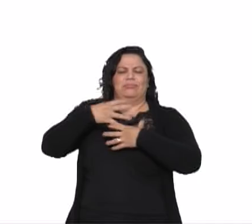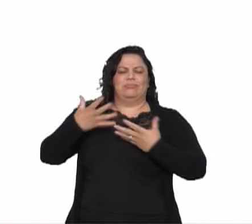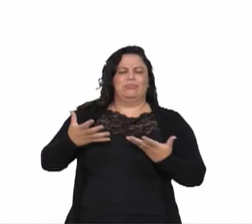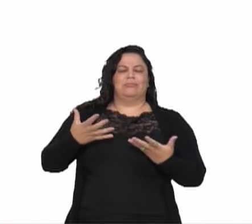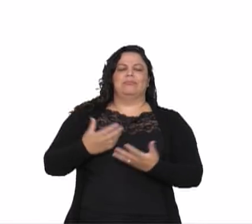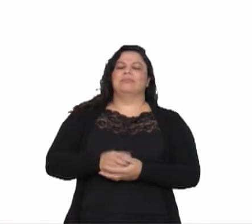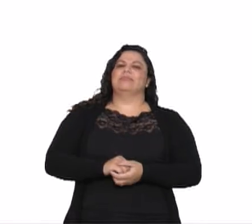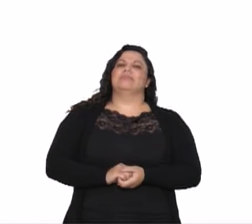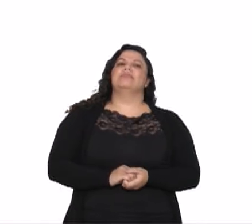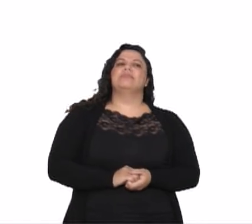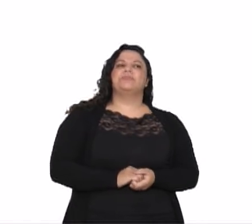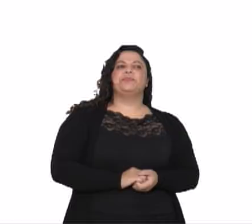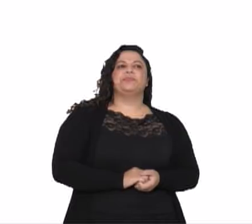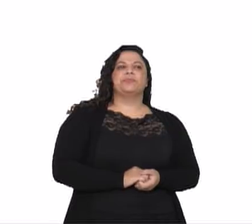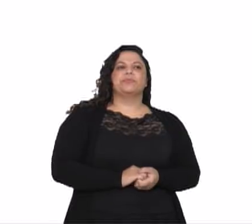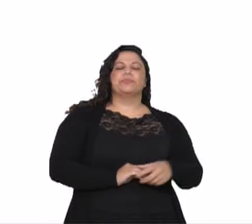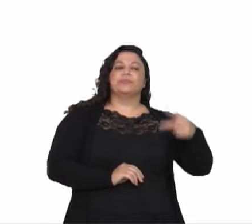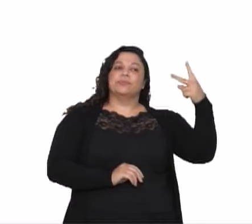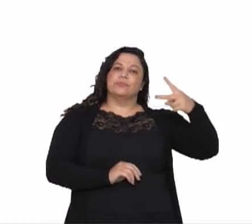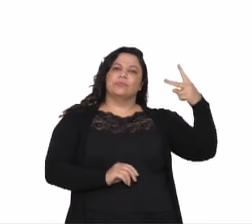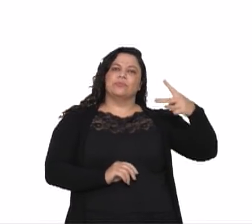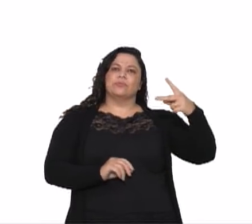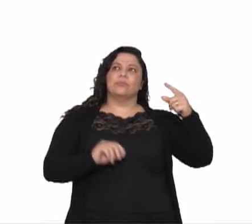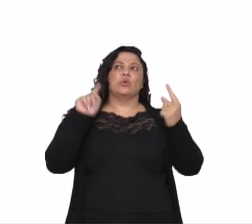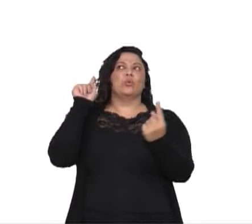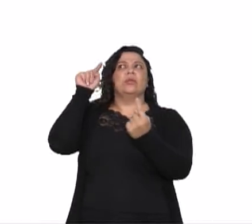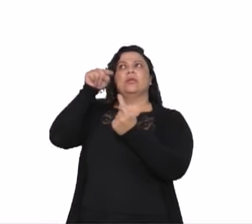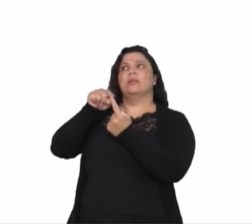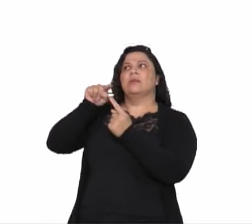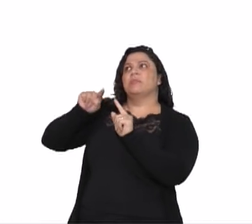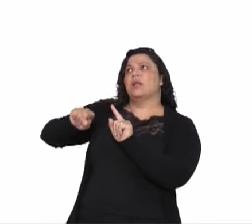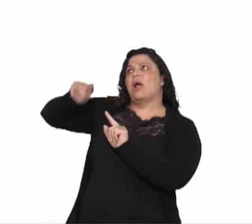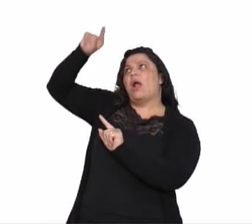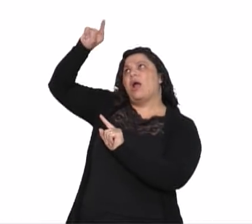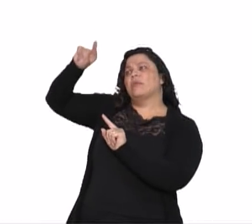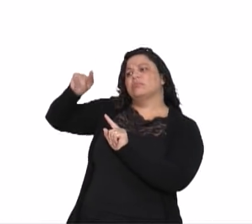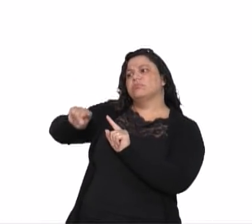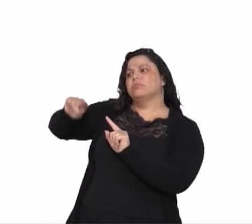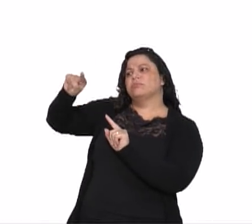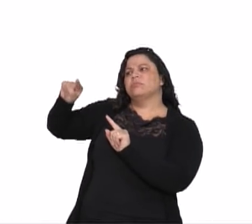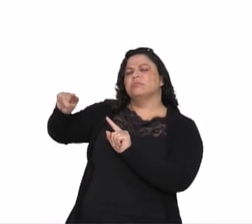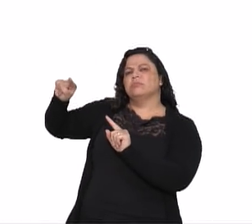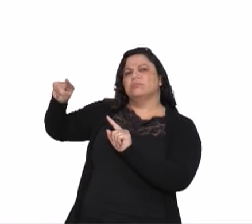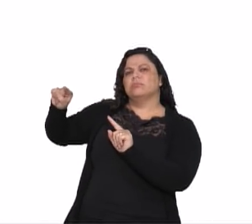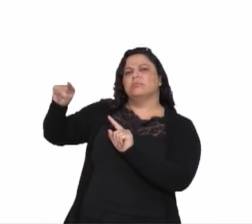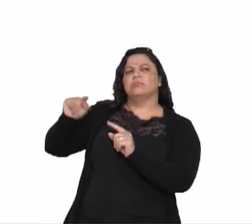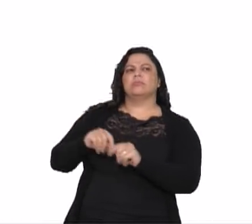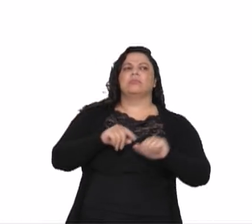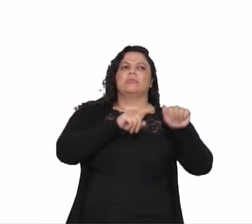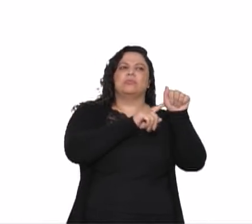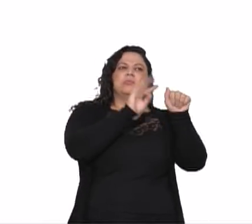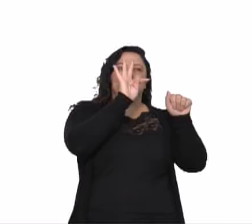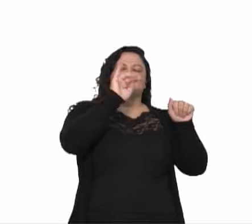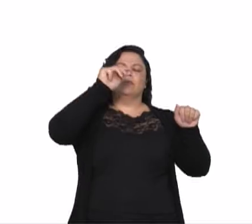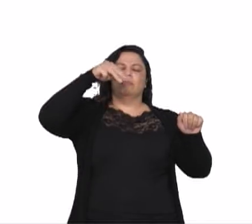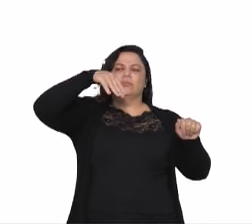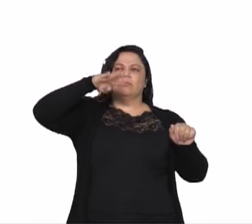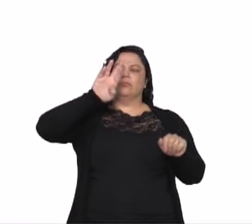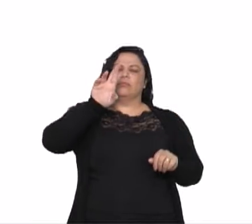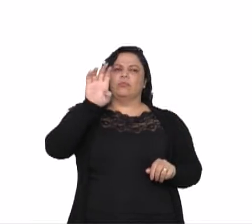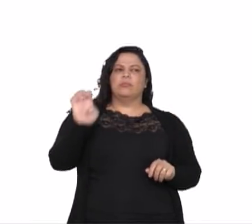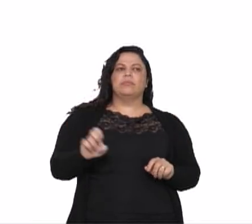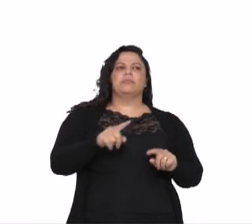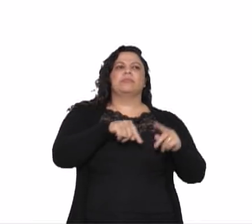2. O que determina a altura do som? A, seu timbre. B, sua amplitude.